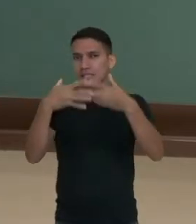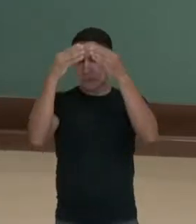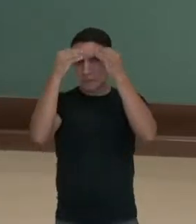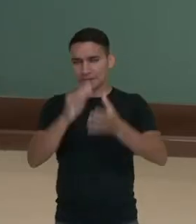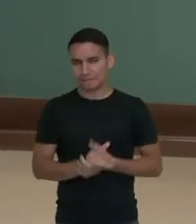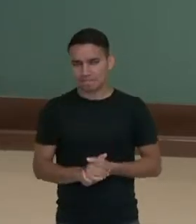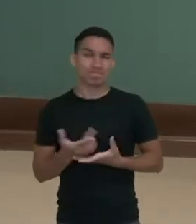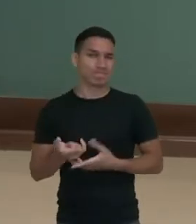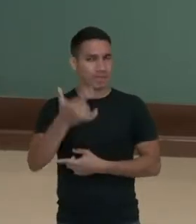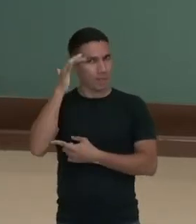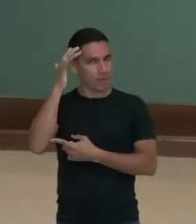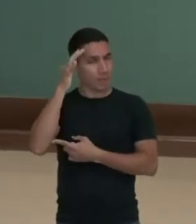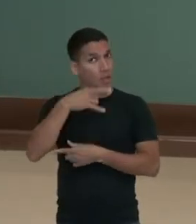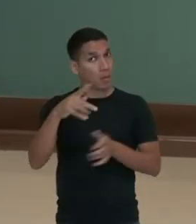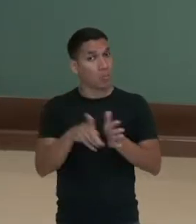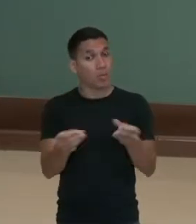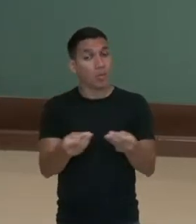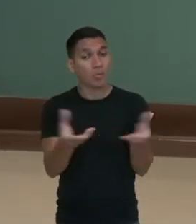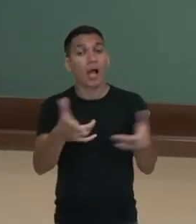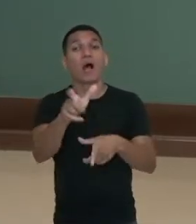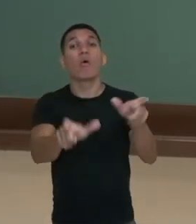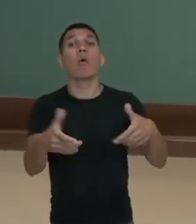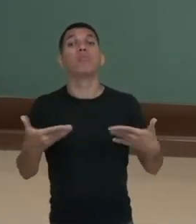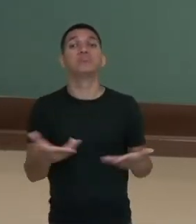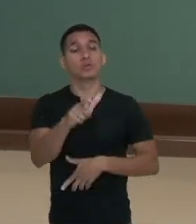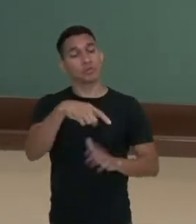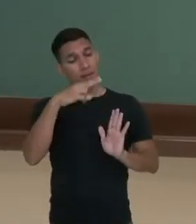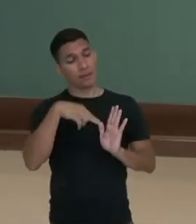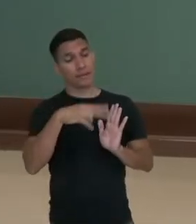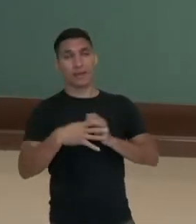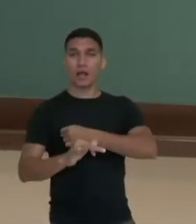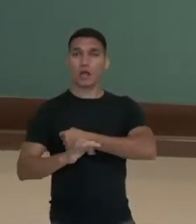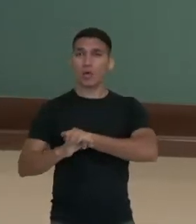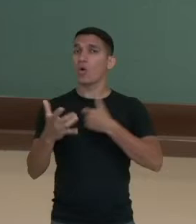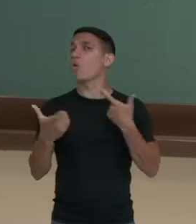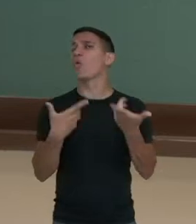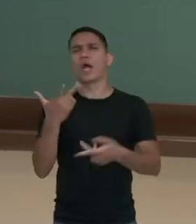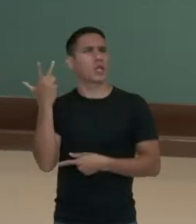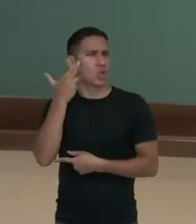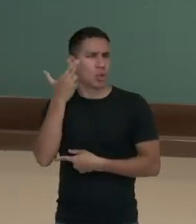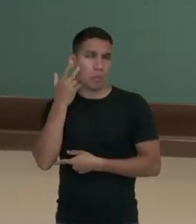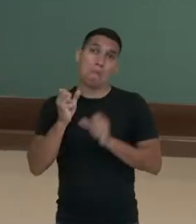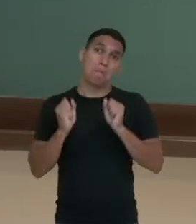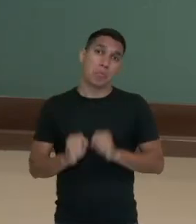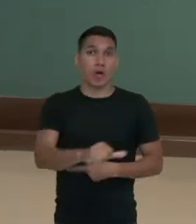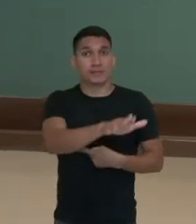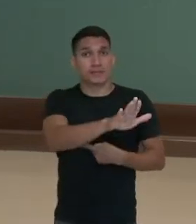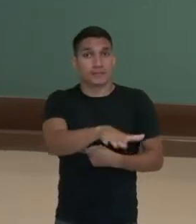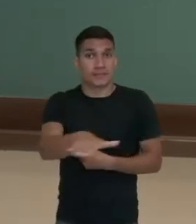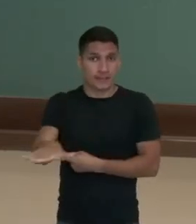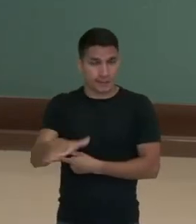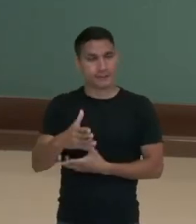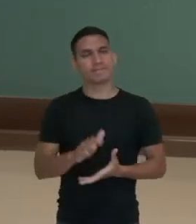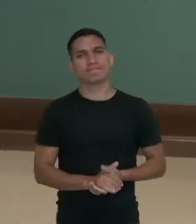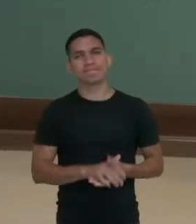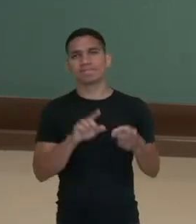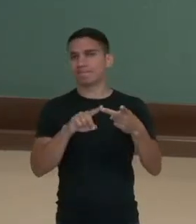Vamos pensar no público, né? Quem é o público de uma crônica? Geralmente, podem ser